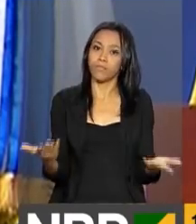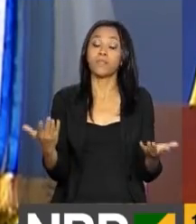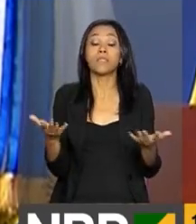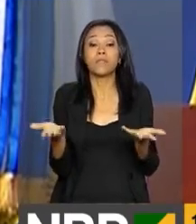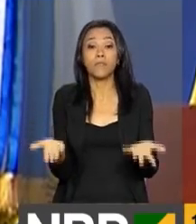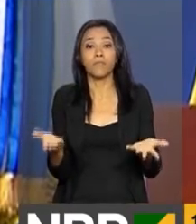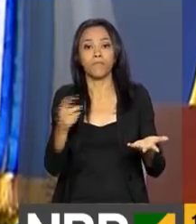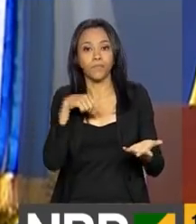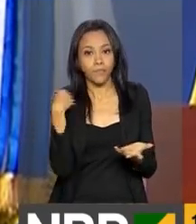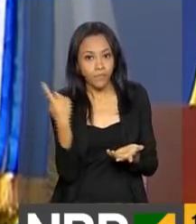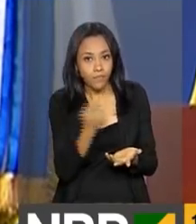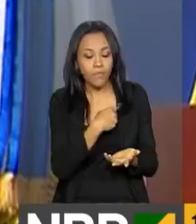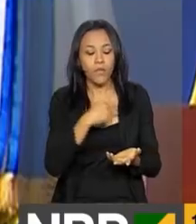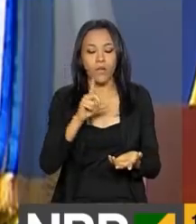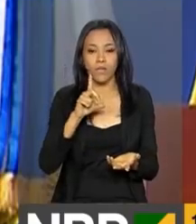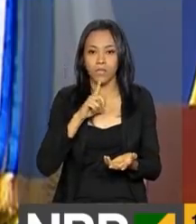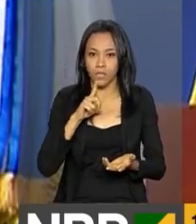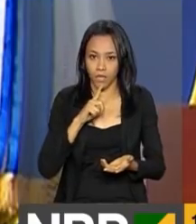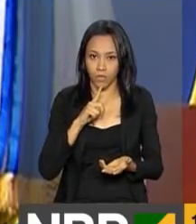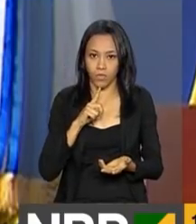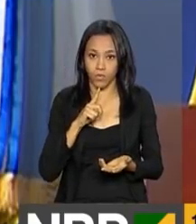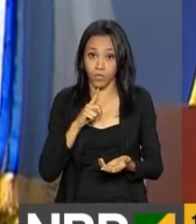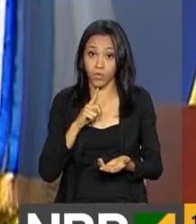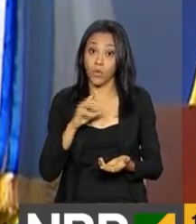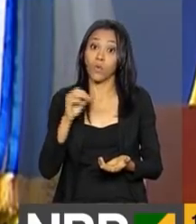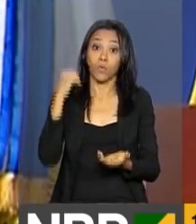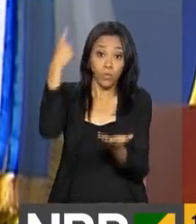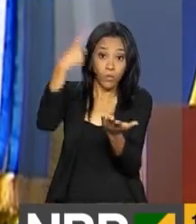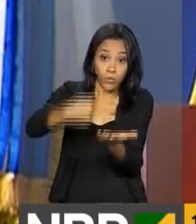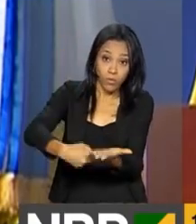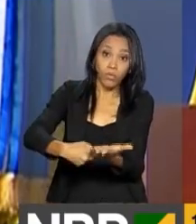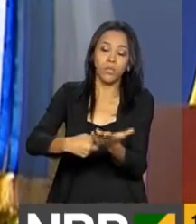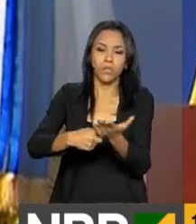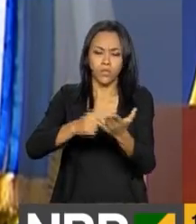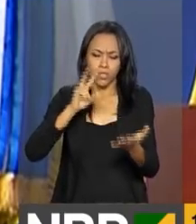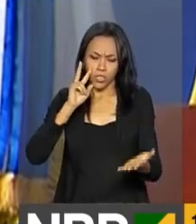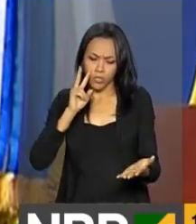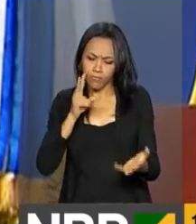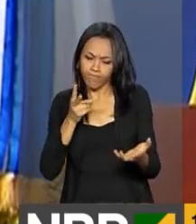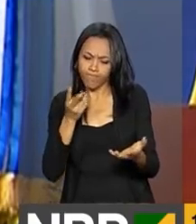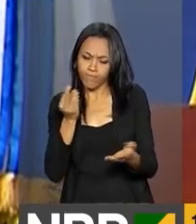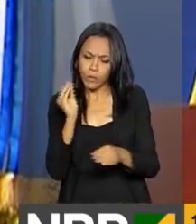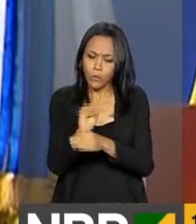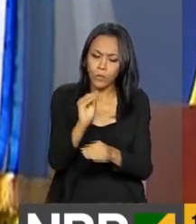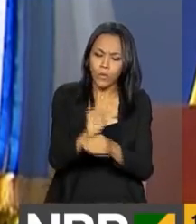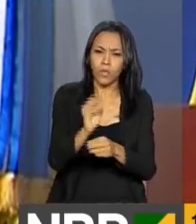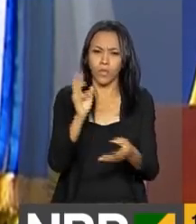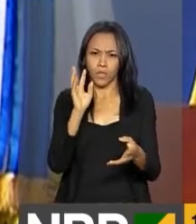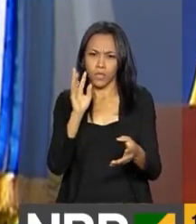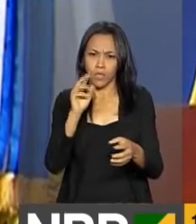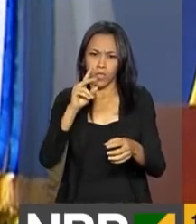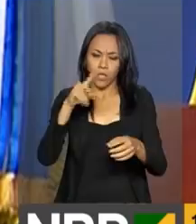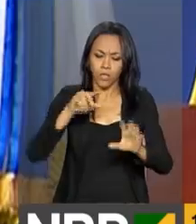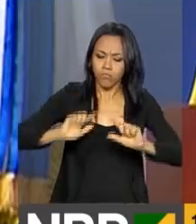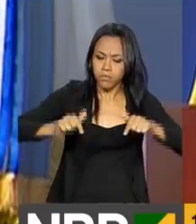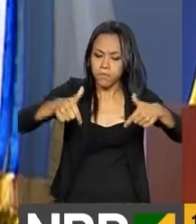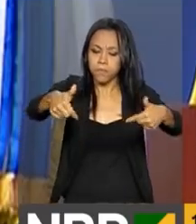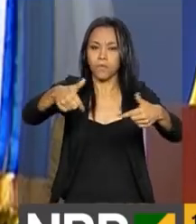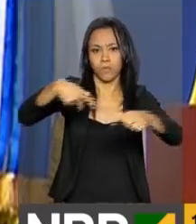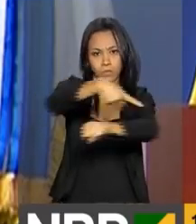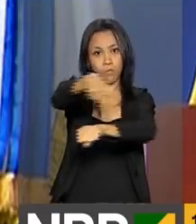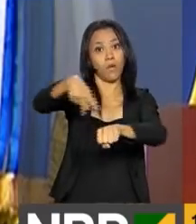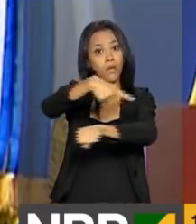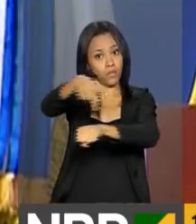Então, nós temos um dever de olhar para o Brasil, de agir no Brasil, de agir na nossa